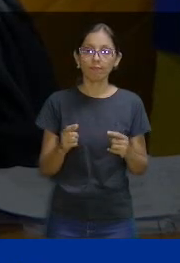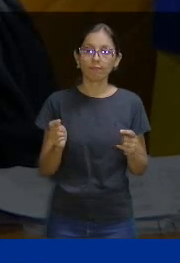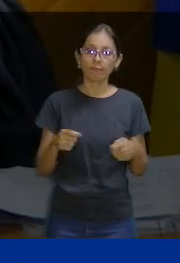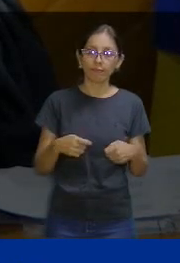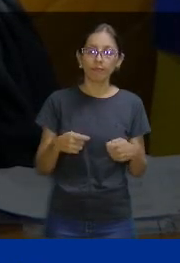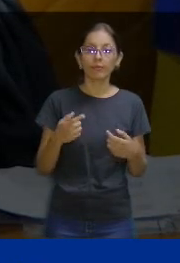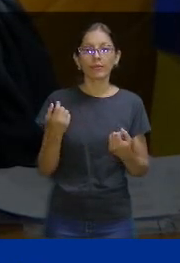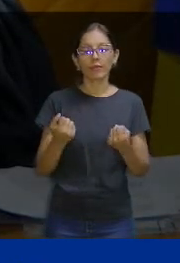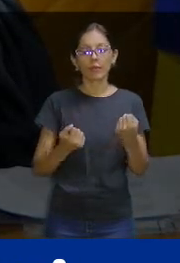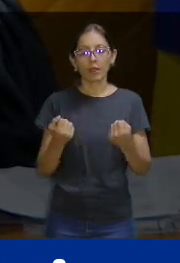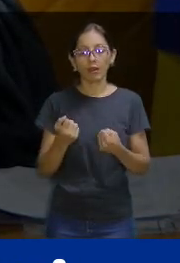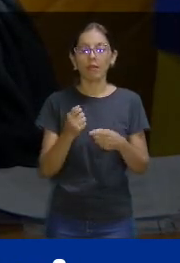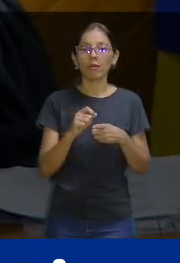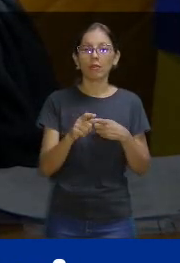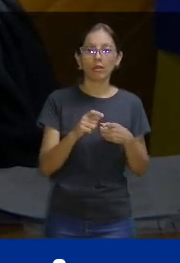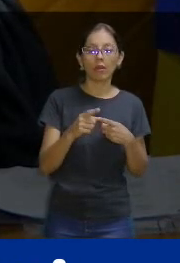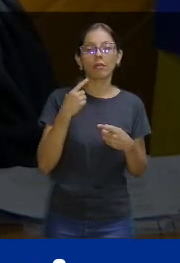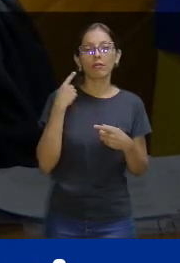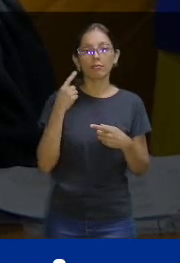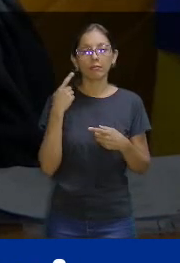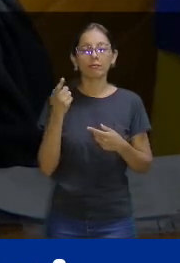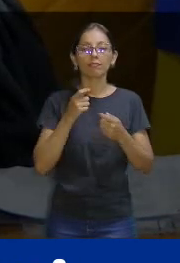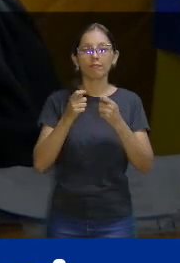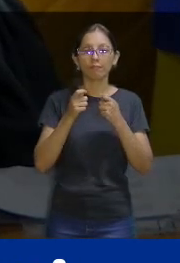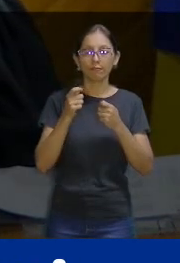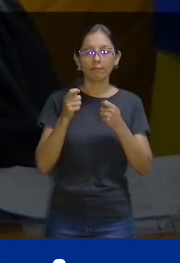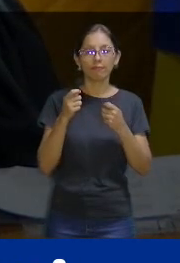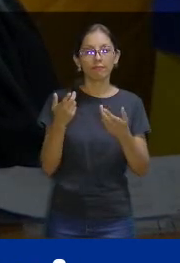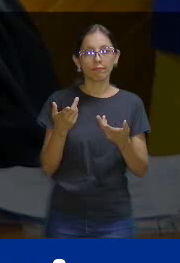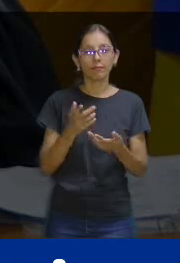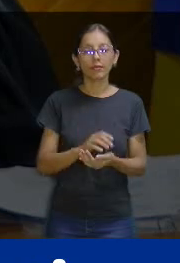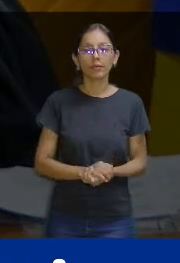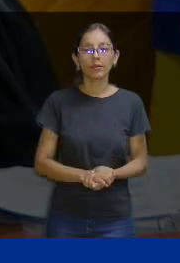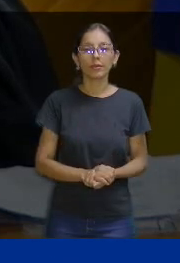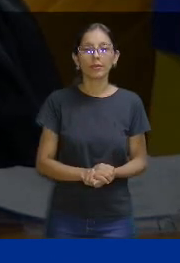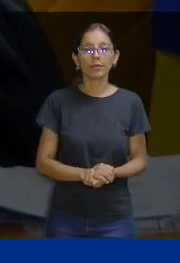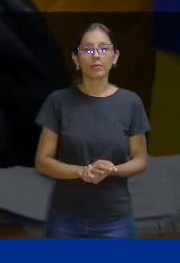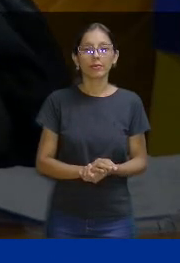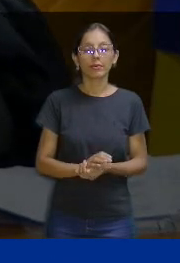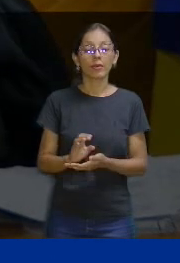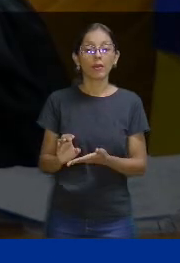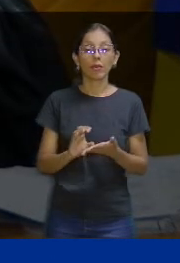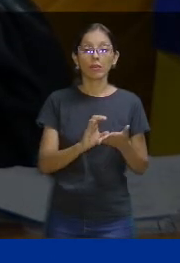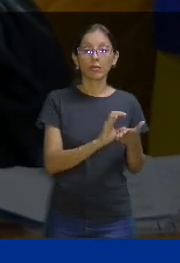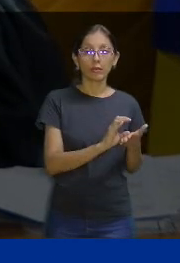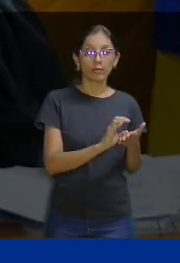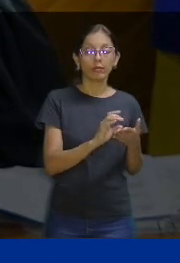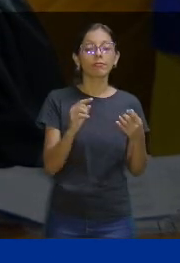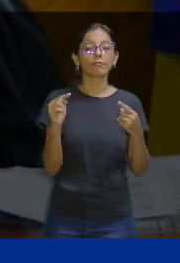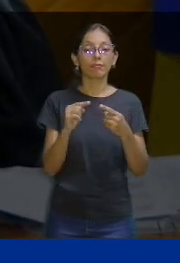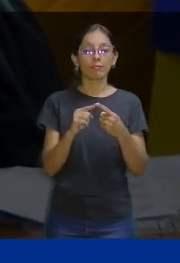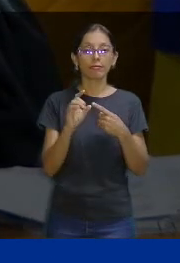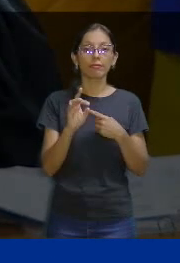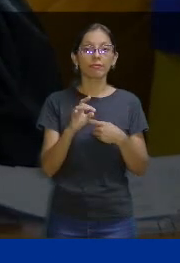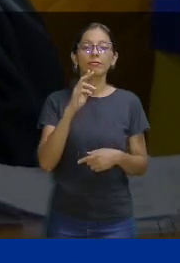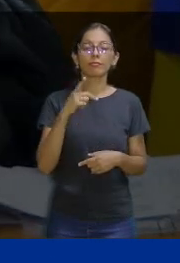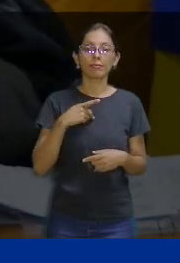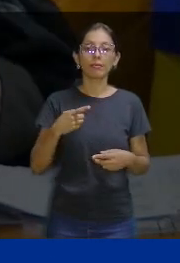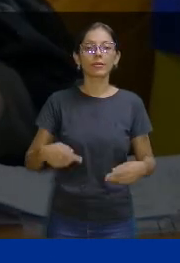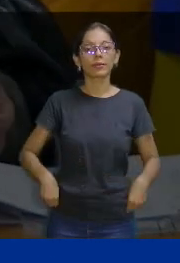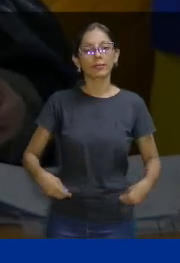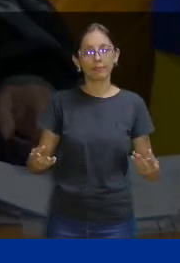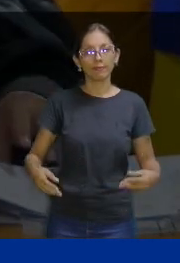contábeis, persistindo a irregularidade apenas em relação aos gastos com pessoal. Essa é a conclusão, eu voto,